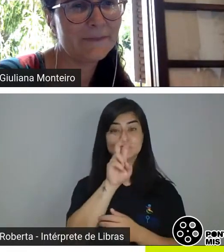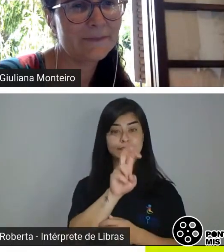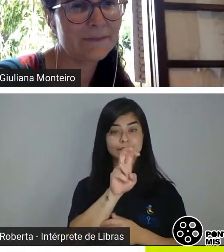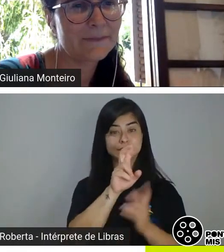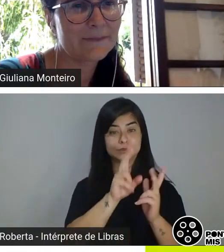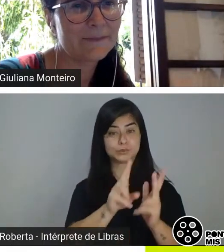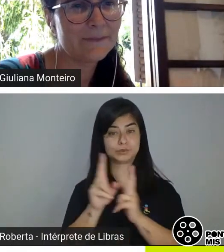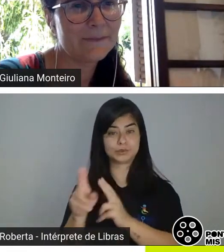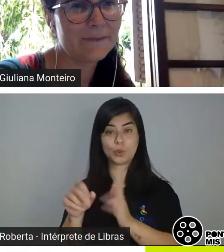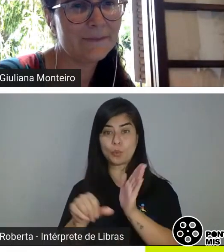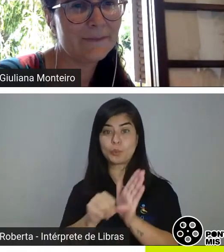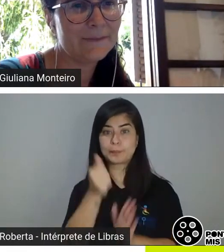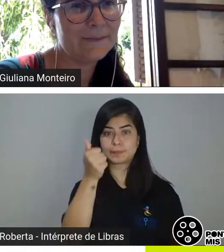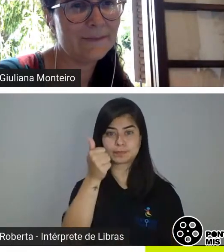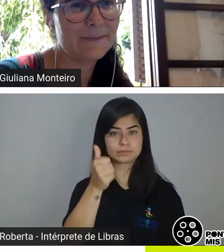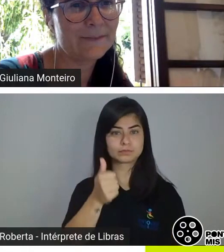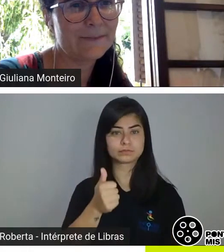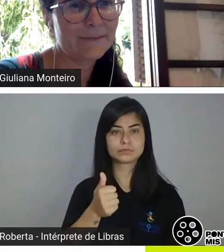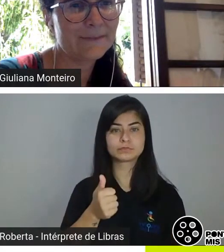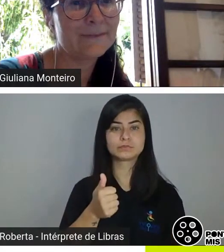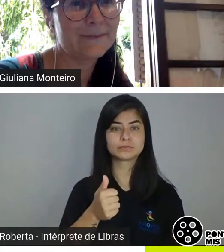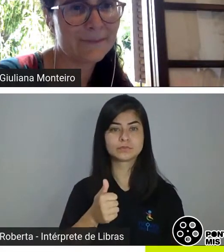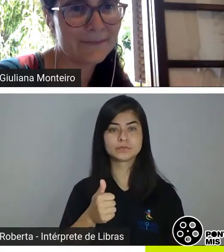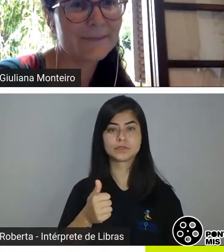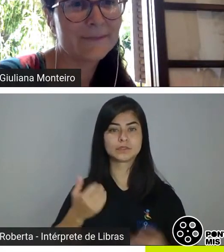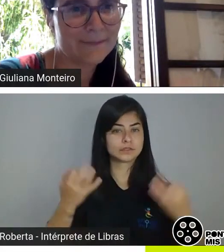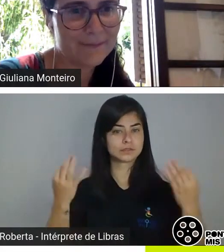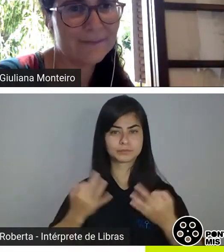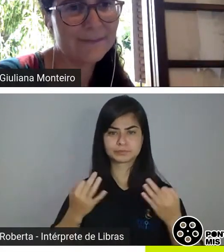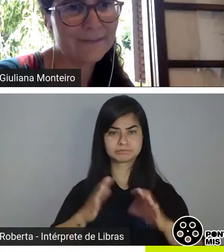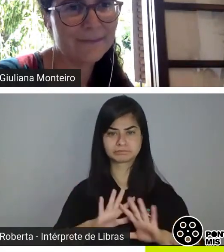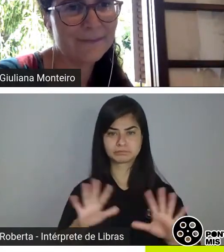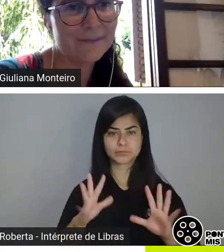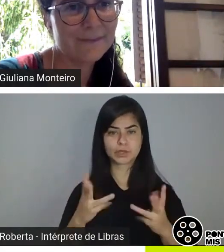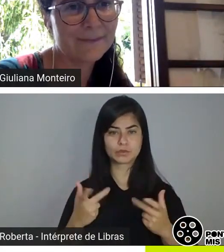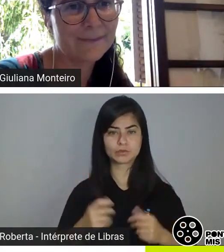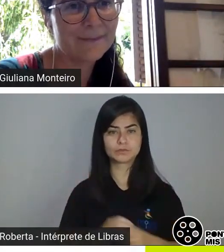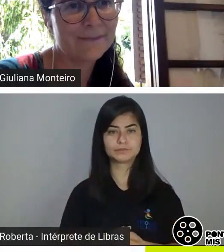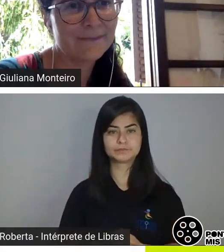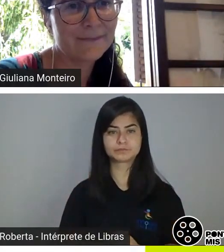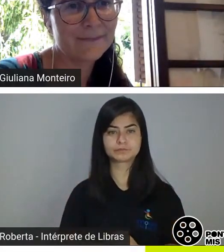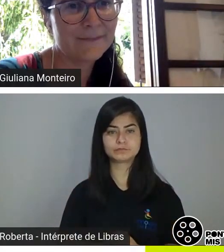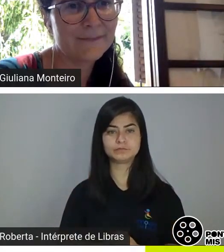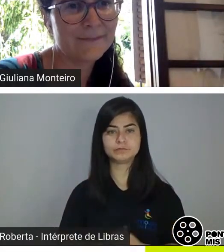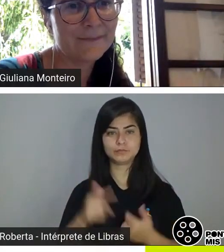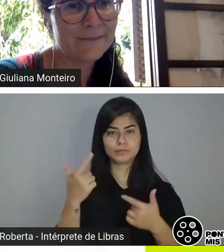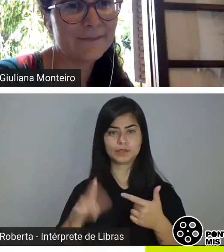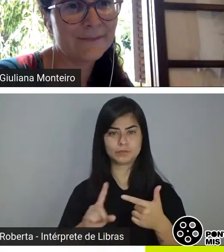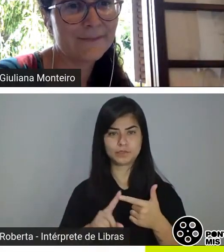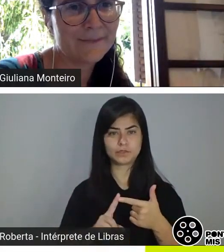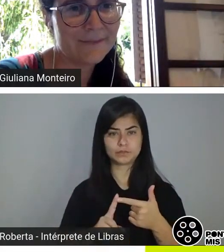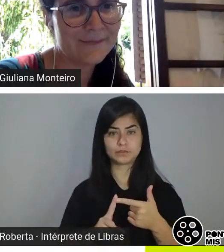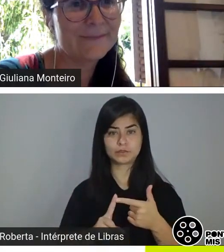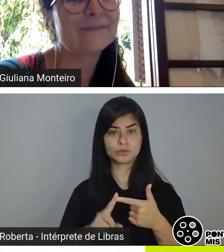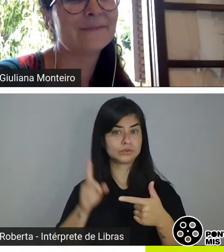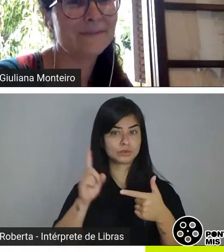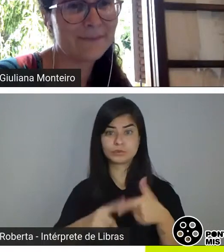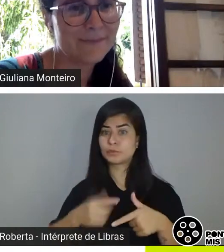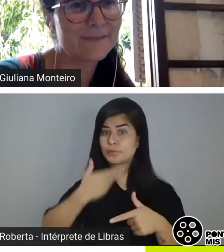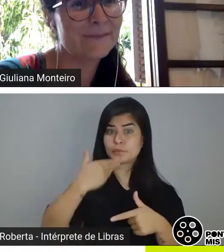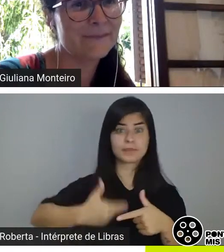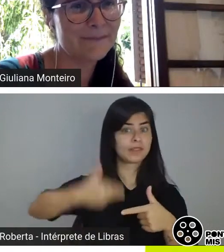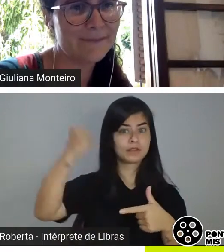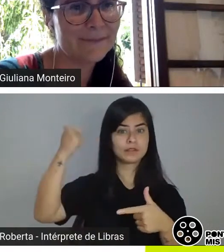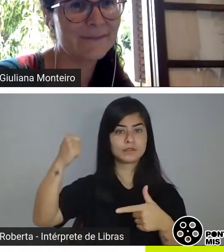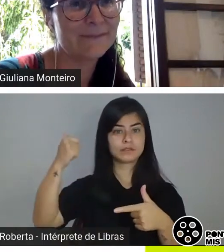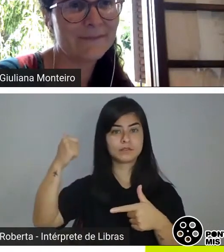Ela fez o primeiro... E tá, eu achei ótimo, mas tá ótimo, tá maravilhoso. E ela, não, fazer mais um. Ela fez o segundo muito melhor.